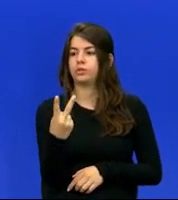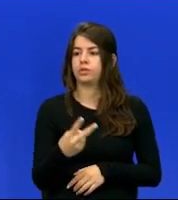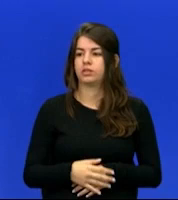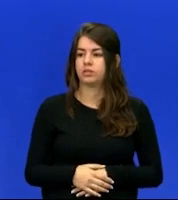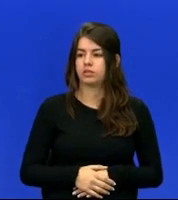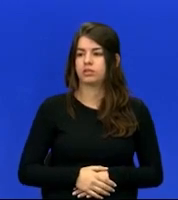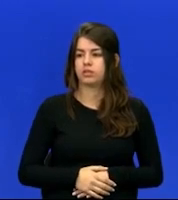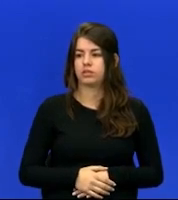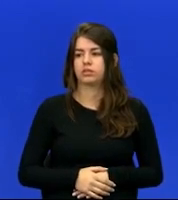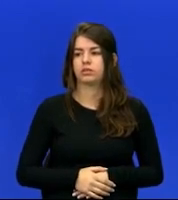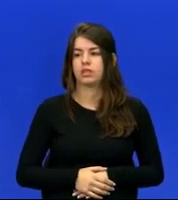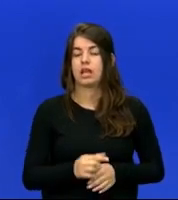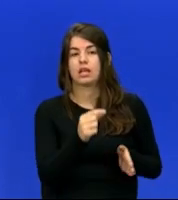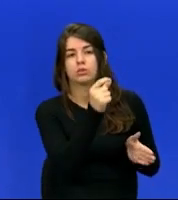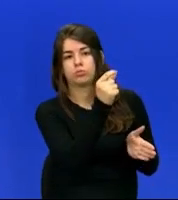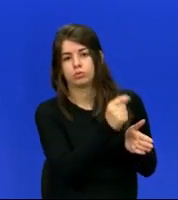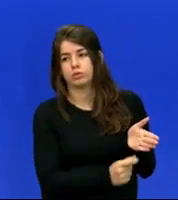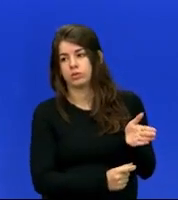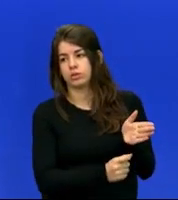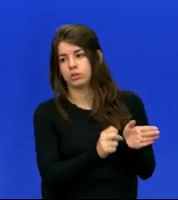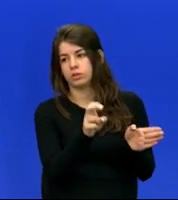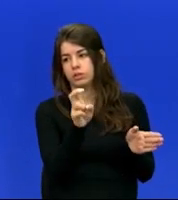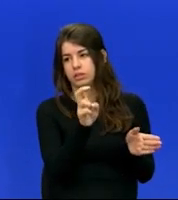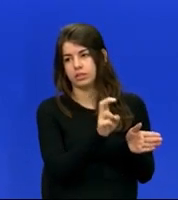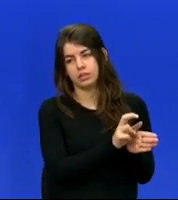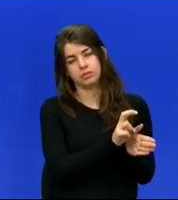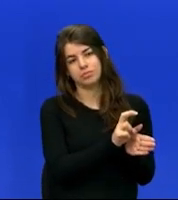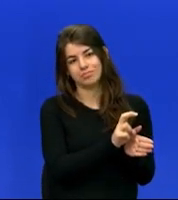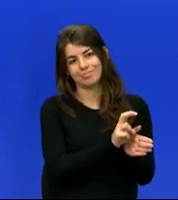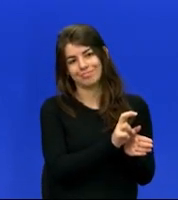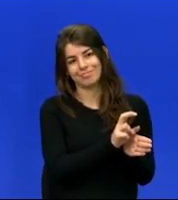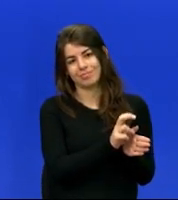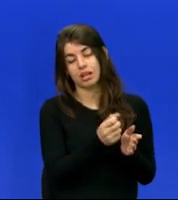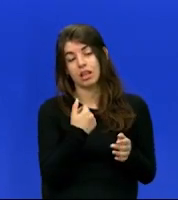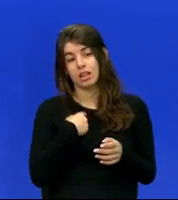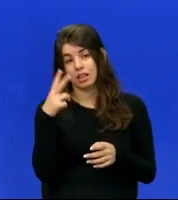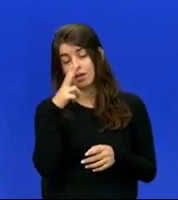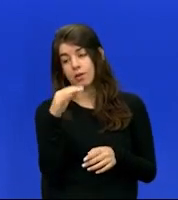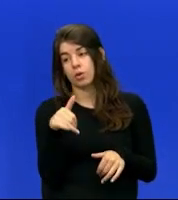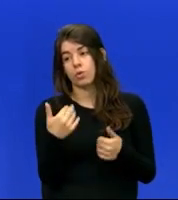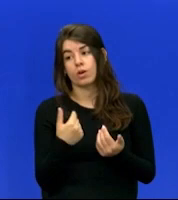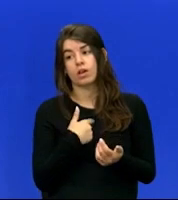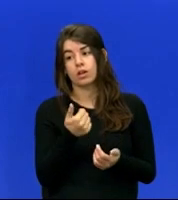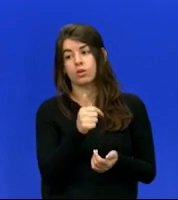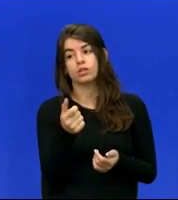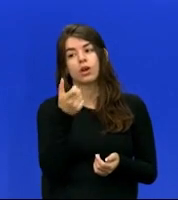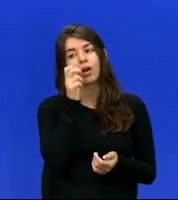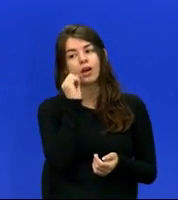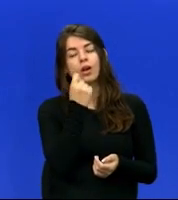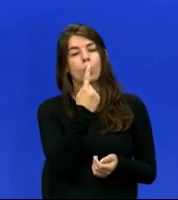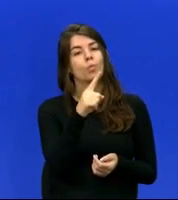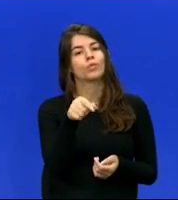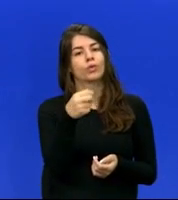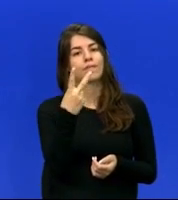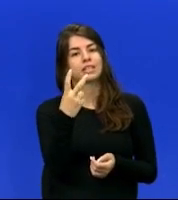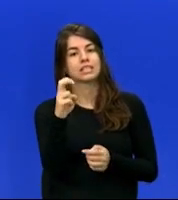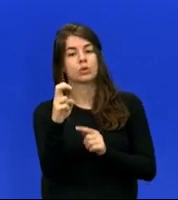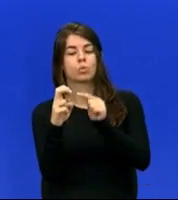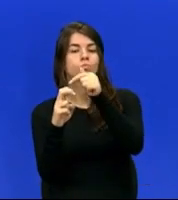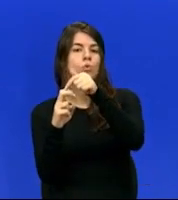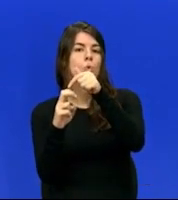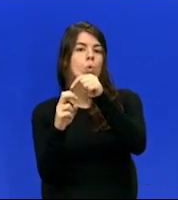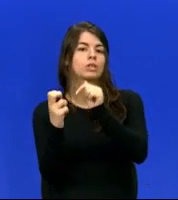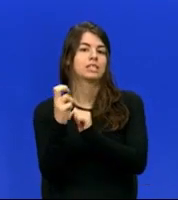1,2 e relacionar com quem? Qual é a segunda casa decimal? Segunda casa decimal é o 5, até